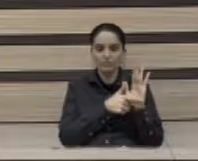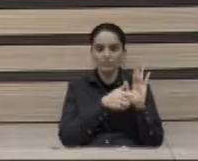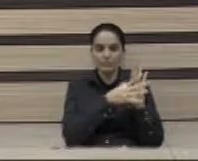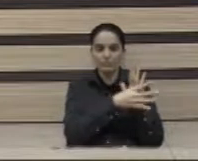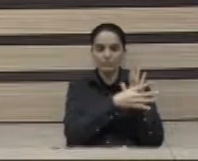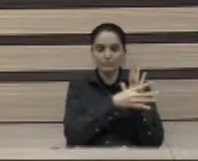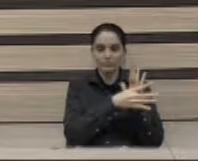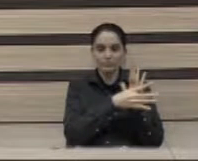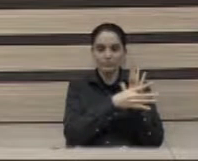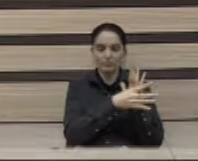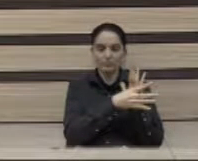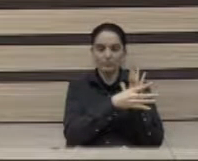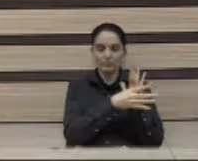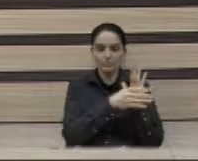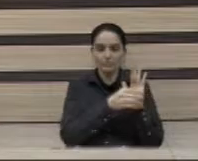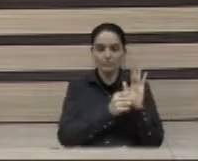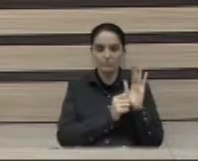24º